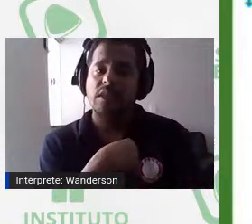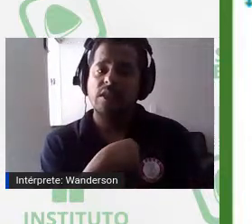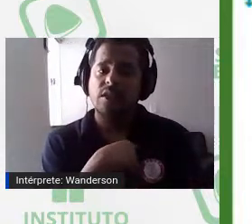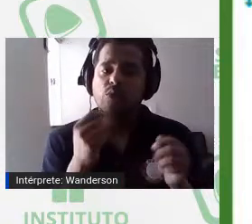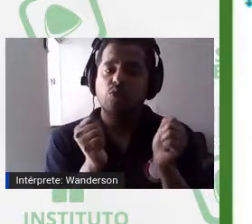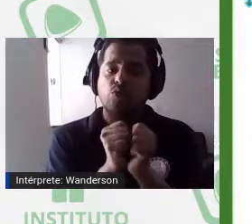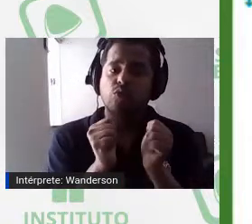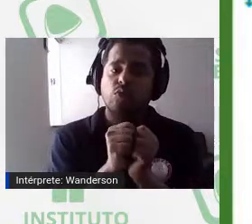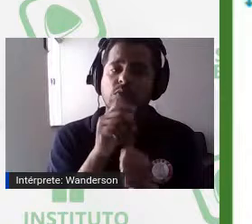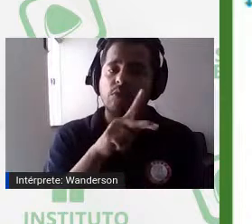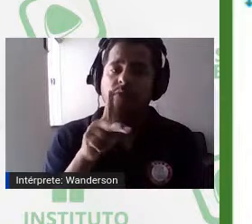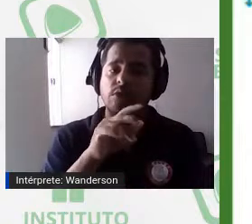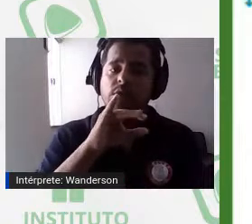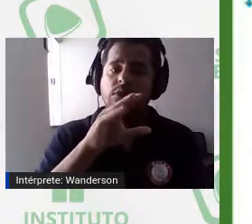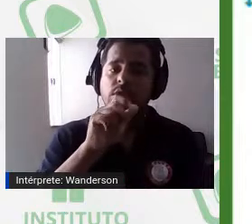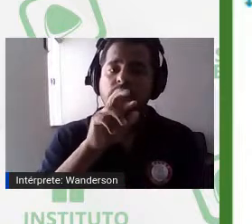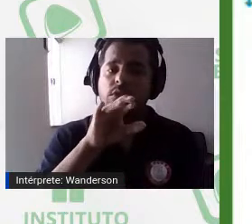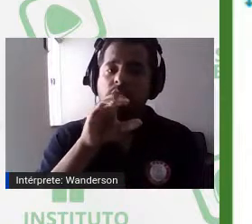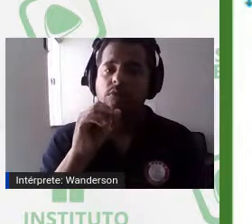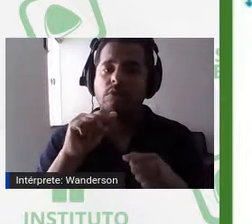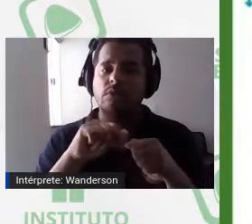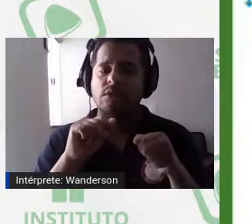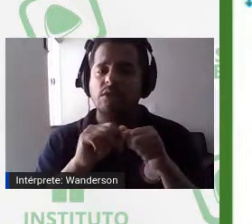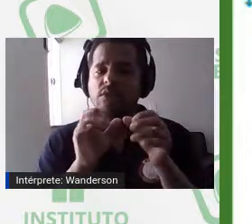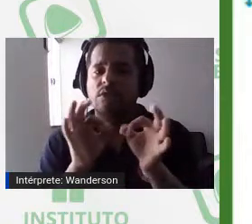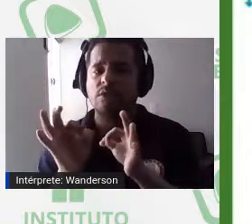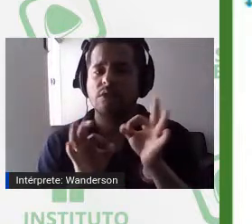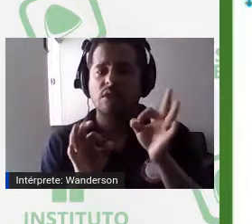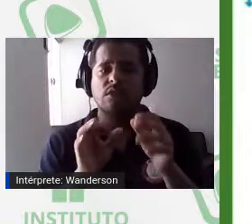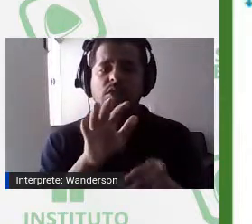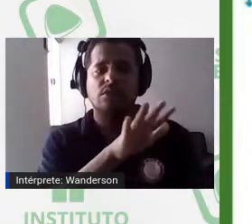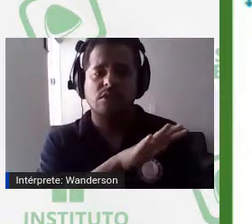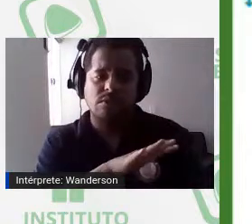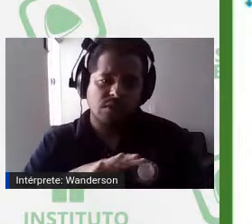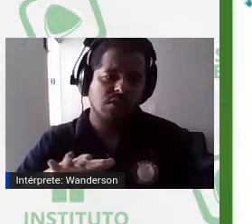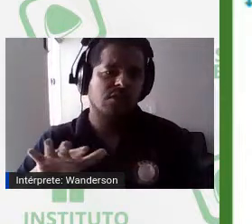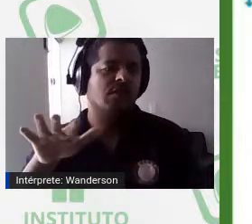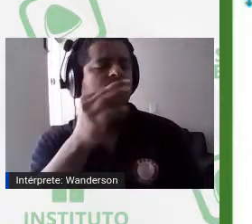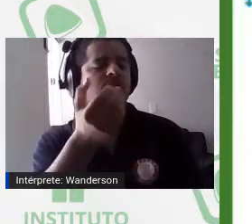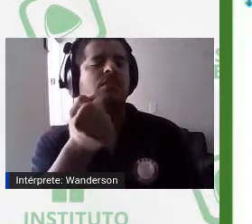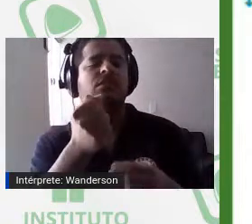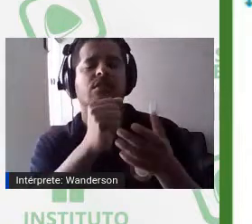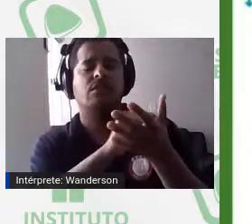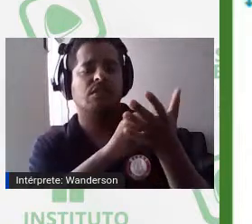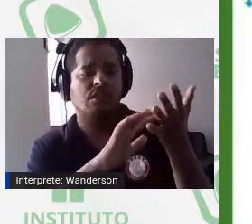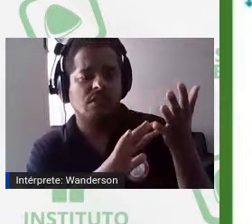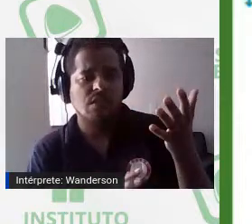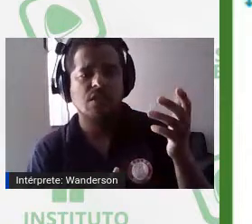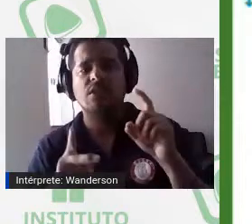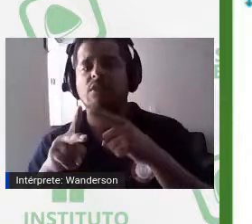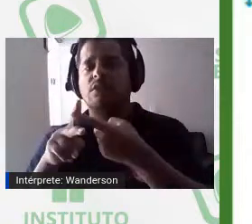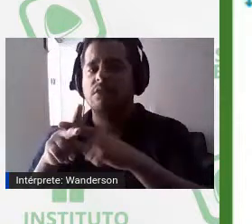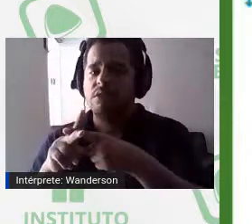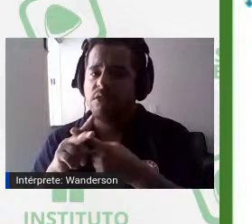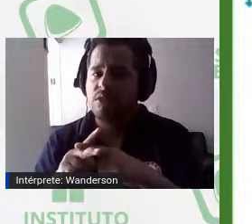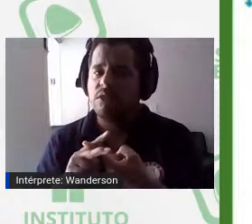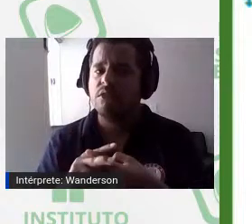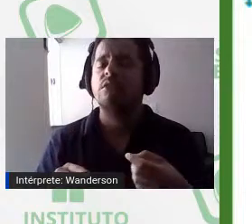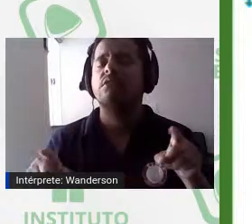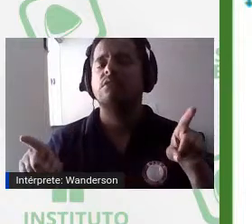professor Ícaro, fazia a elaboração do ambiente, das tarefas, das correções das mesmas